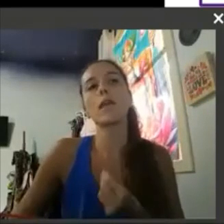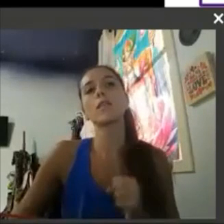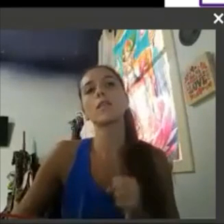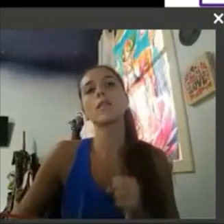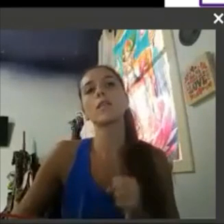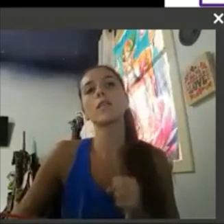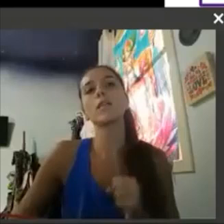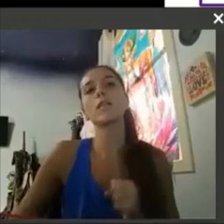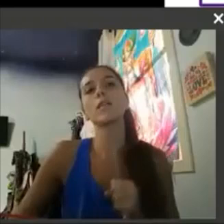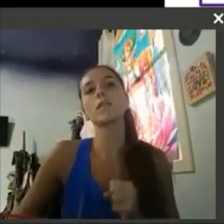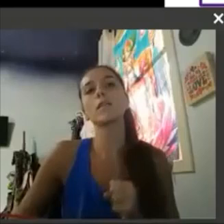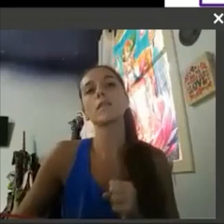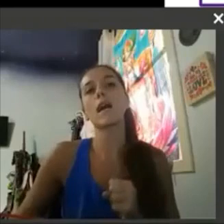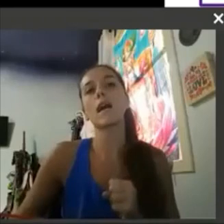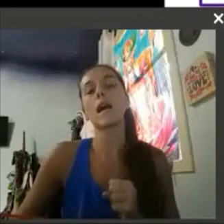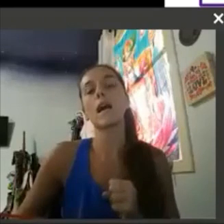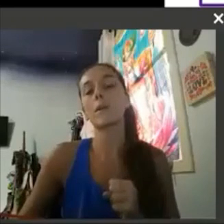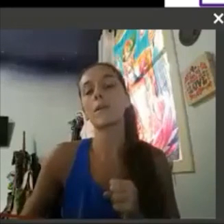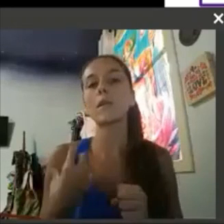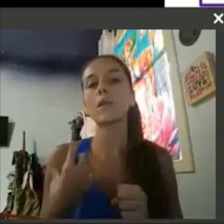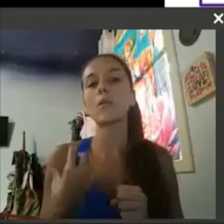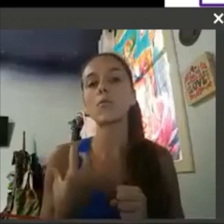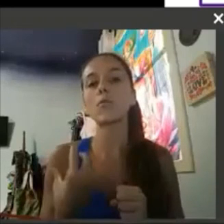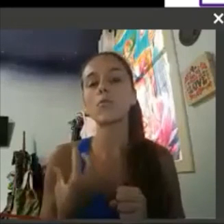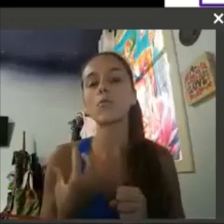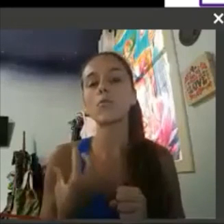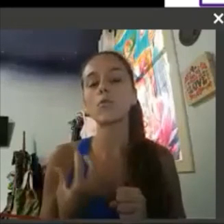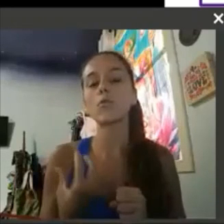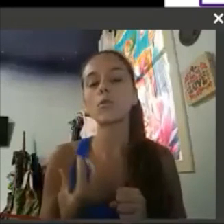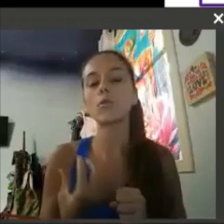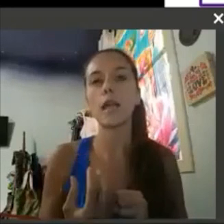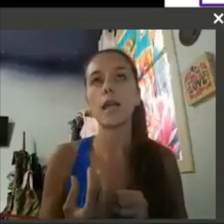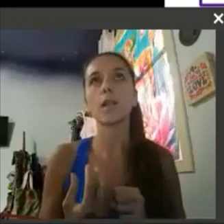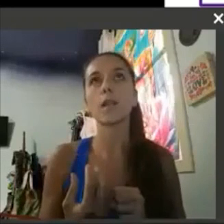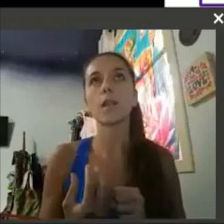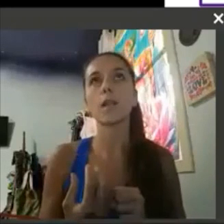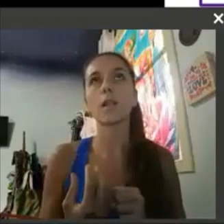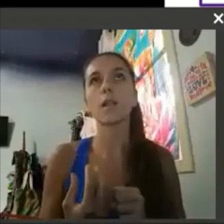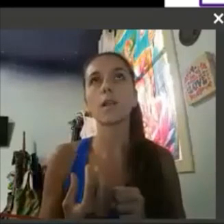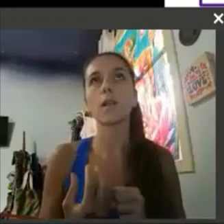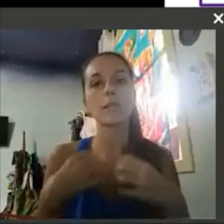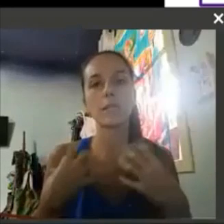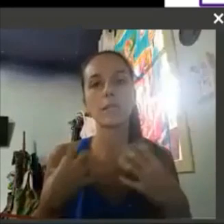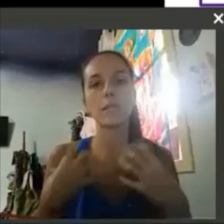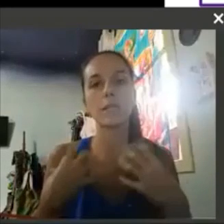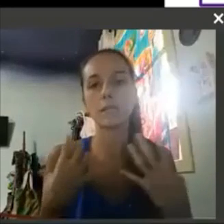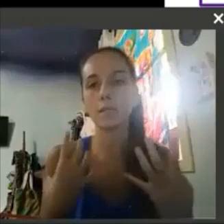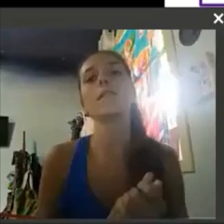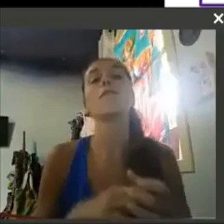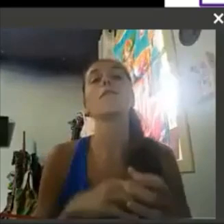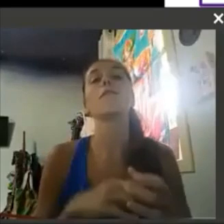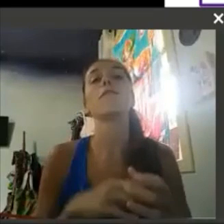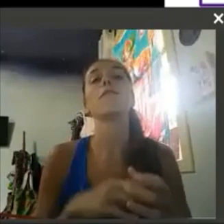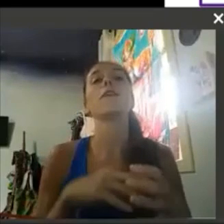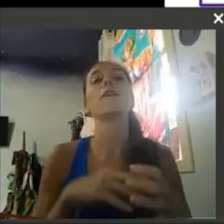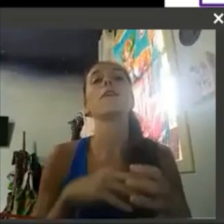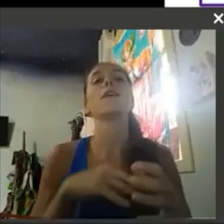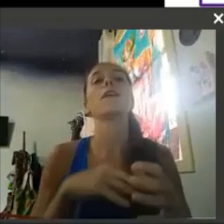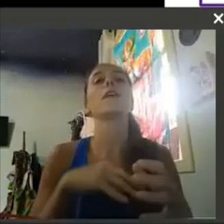não utilizar, mas daí existem os pães de fermentação lenta, que daí